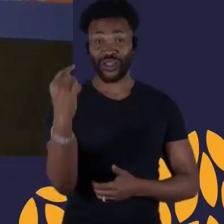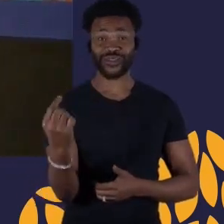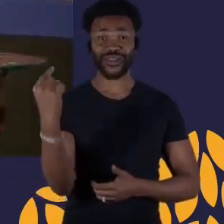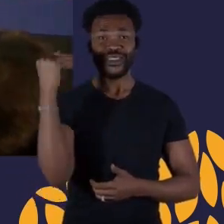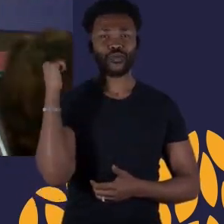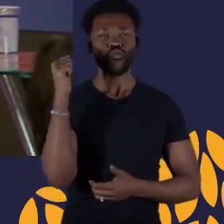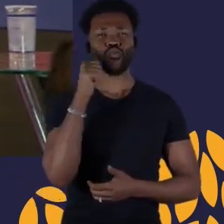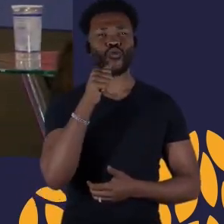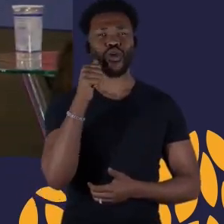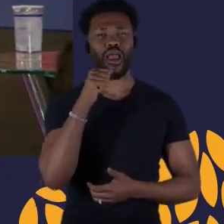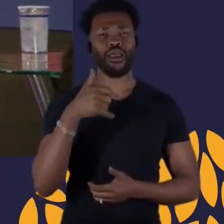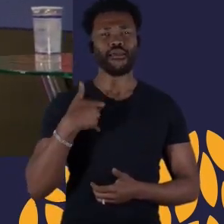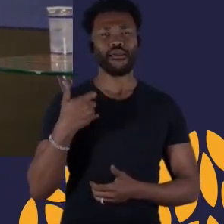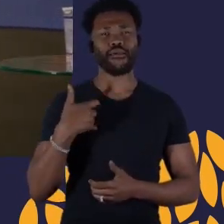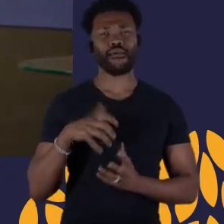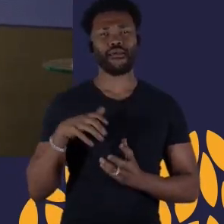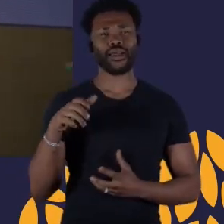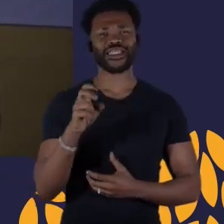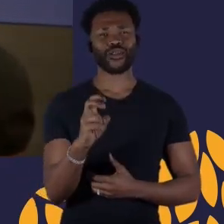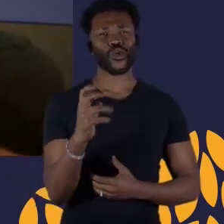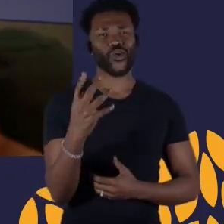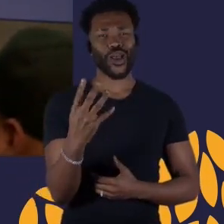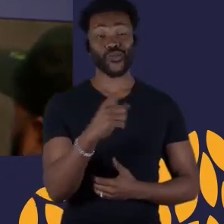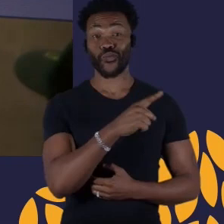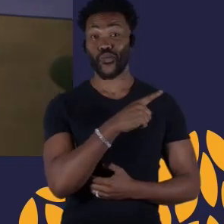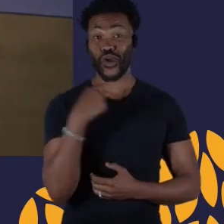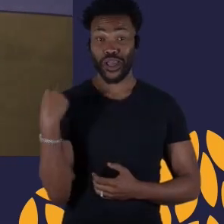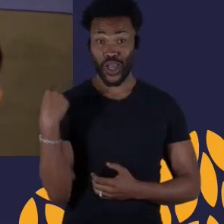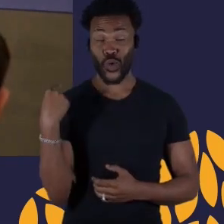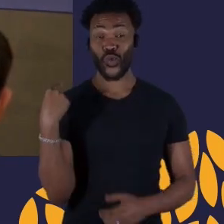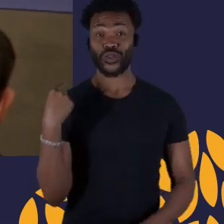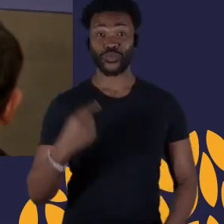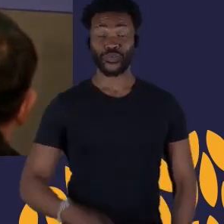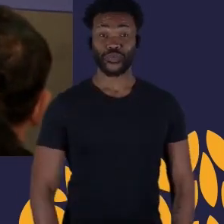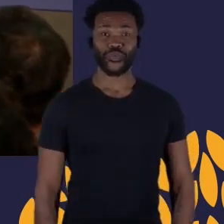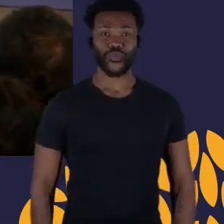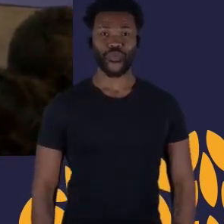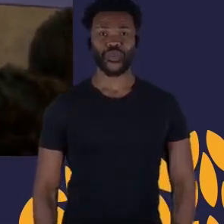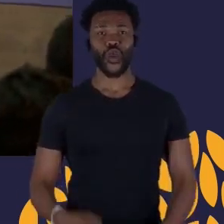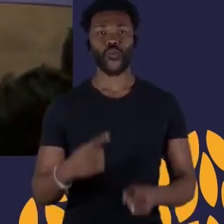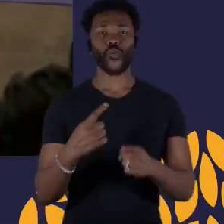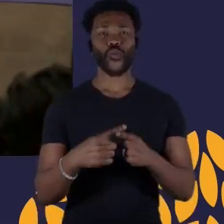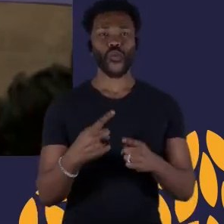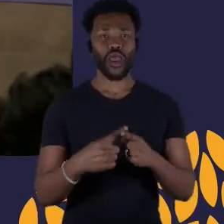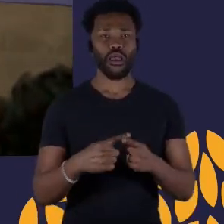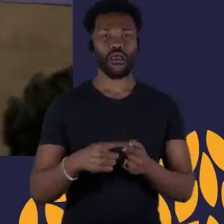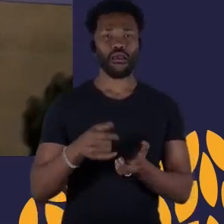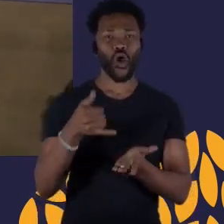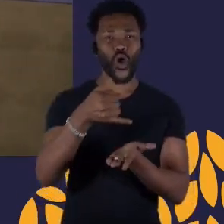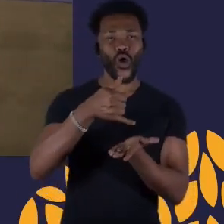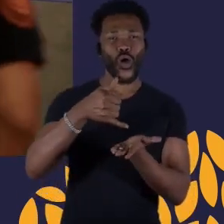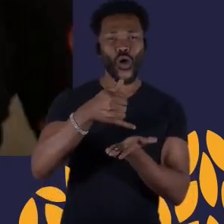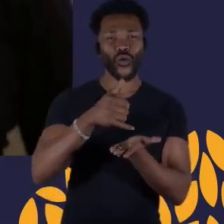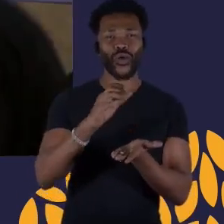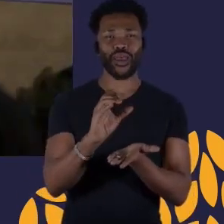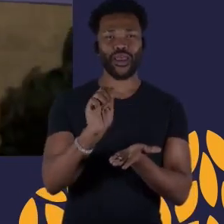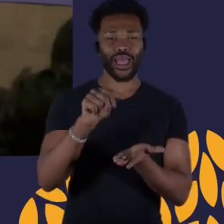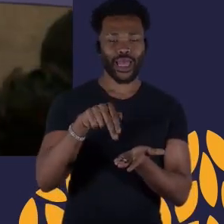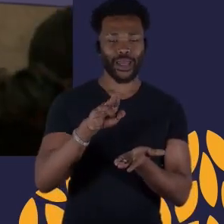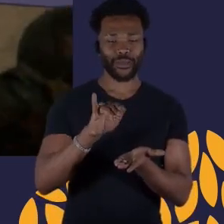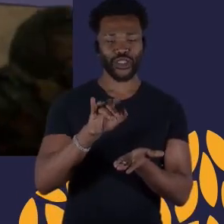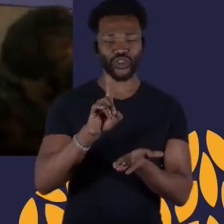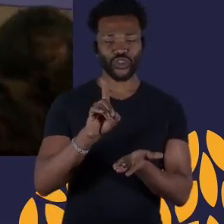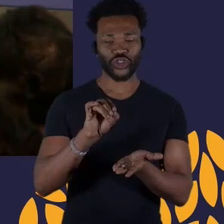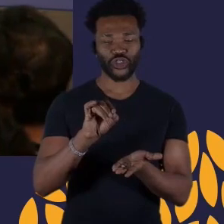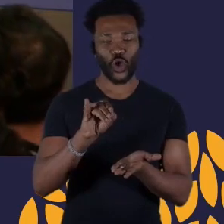senhora, 54 anos, morreu por canabidiol. Ah, Raquel, não pode